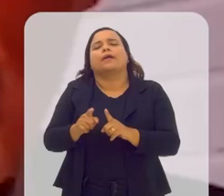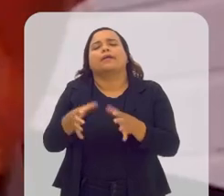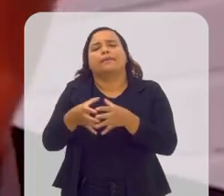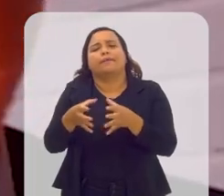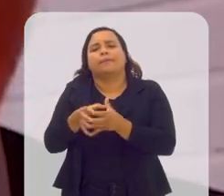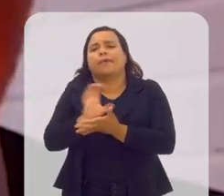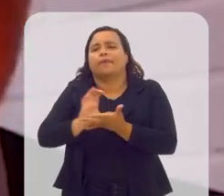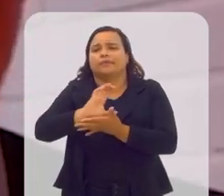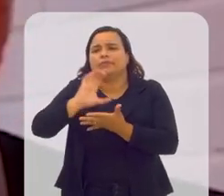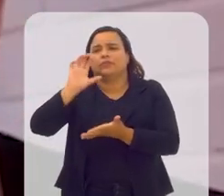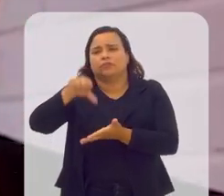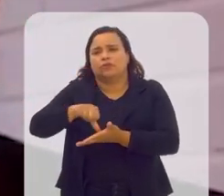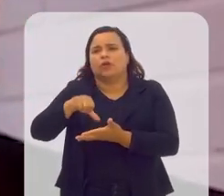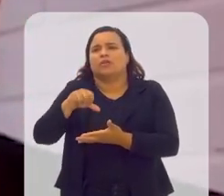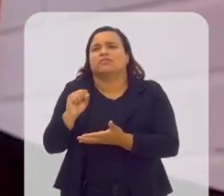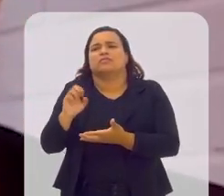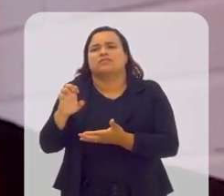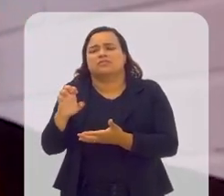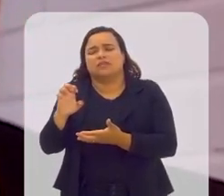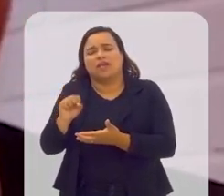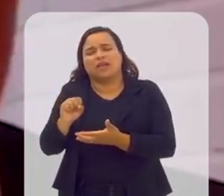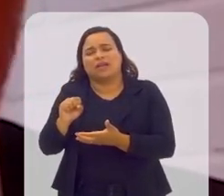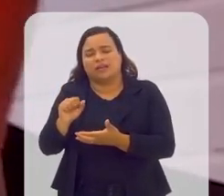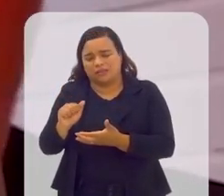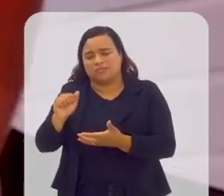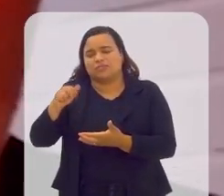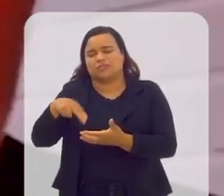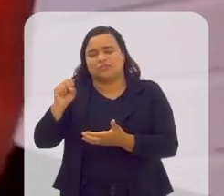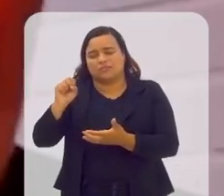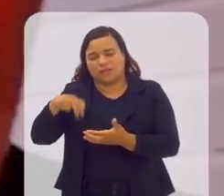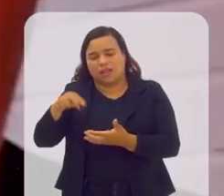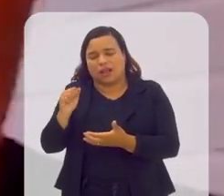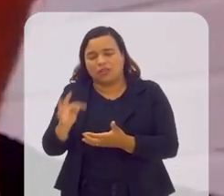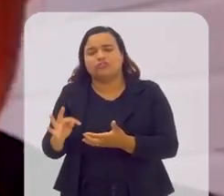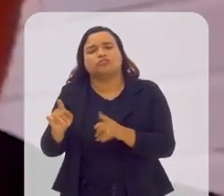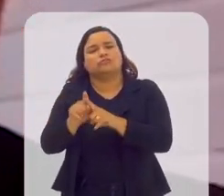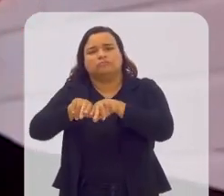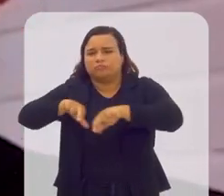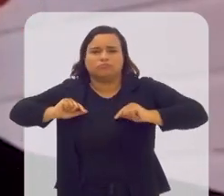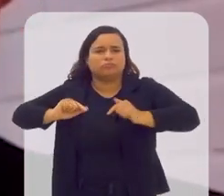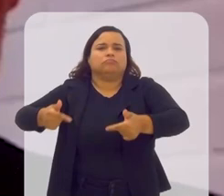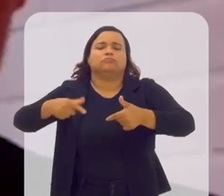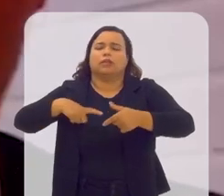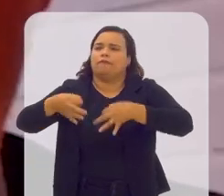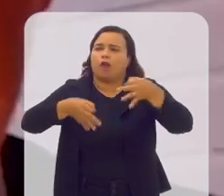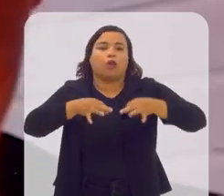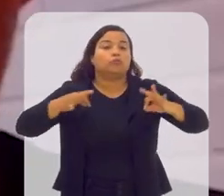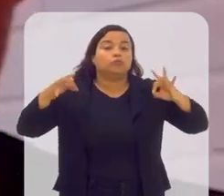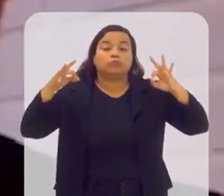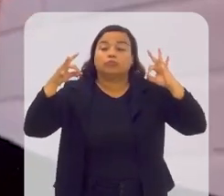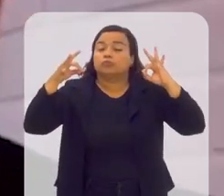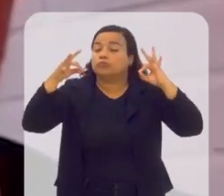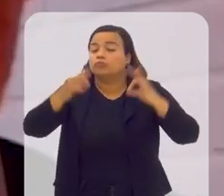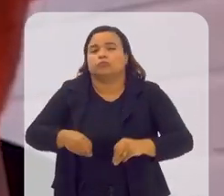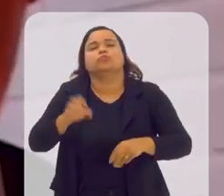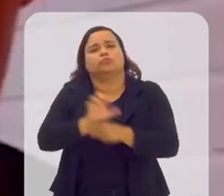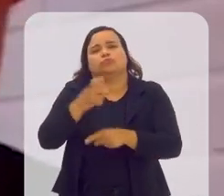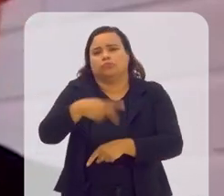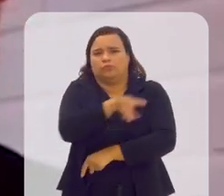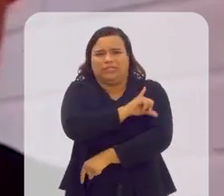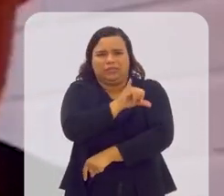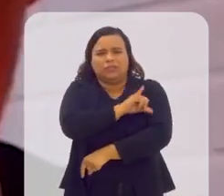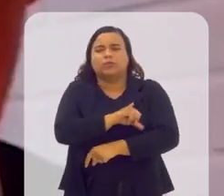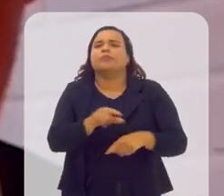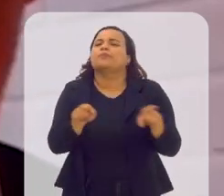também tem o Conselho Regional do Rio de Janeiro, do CSNAT, que também atua de forma muito intensa. Então, acho que todos os fóruns